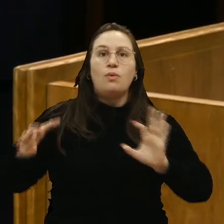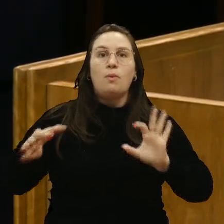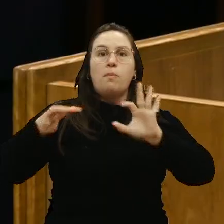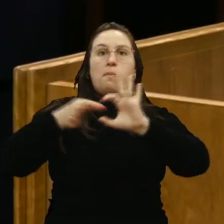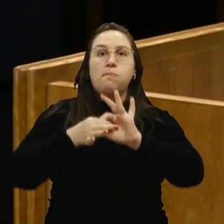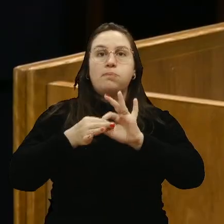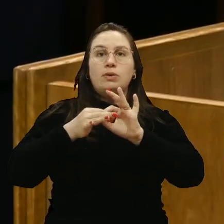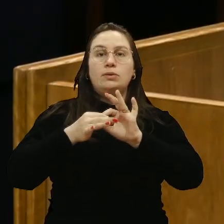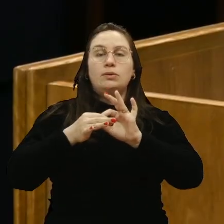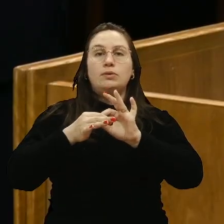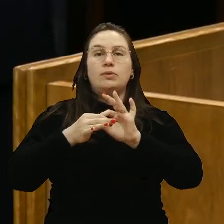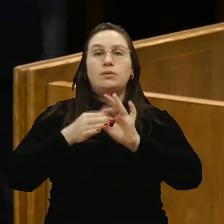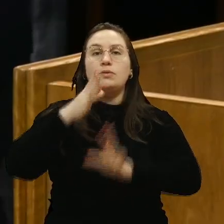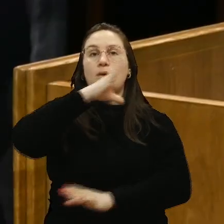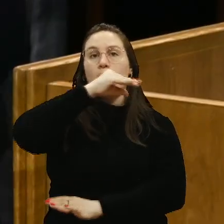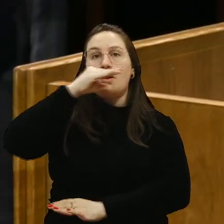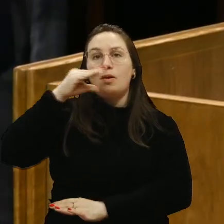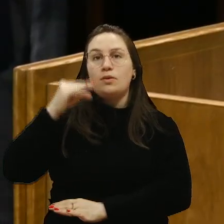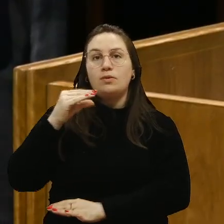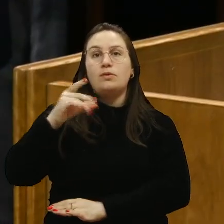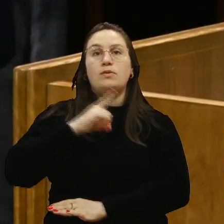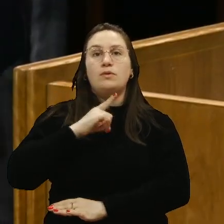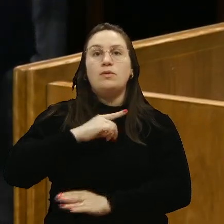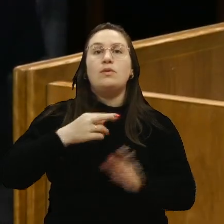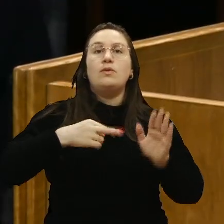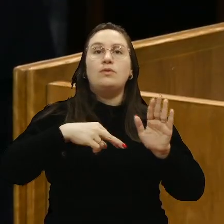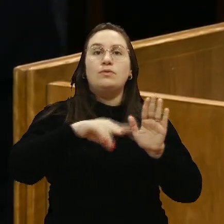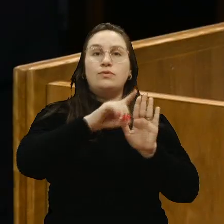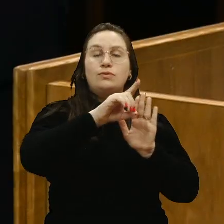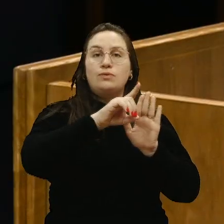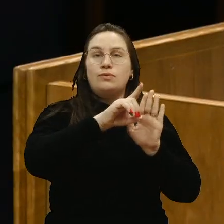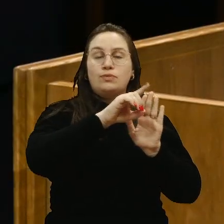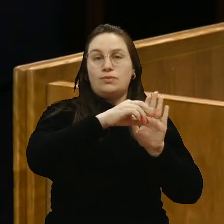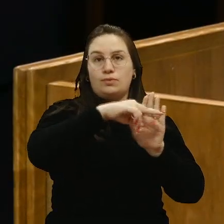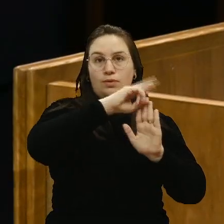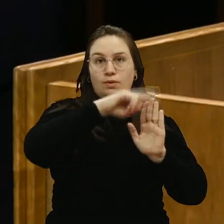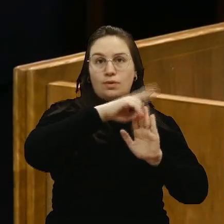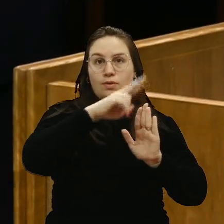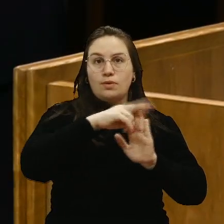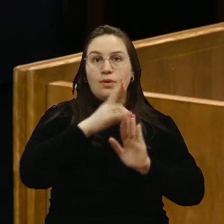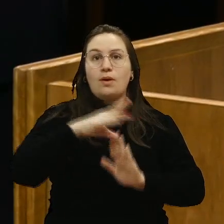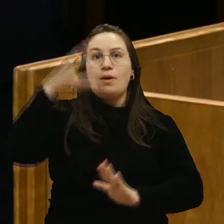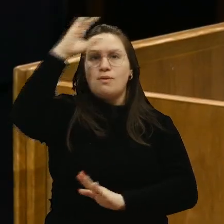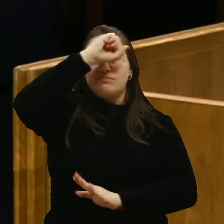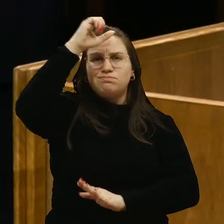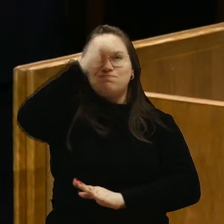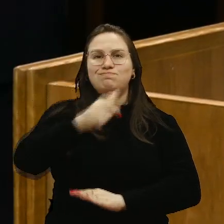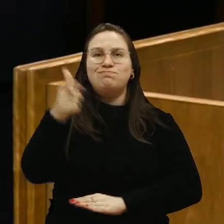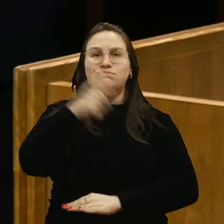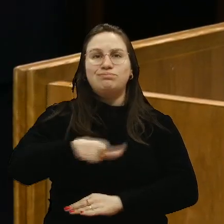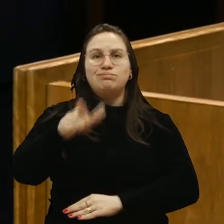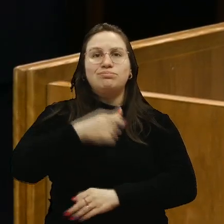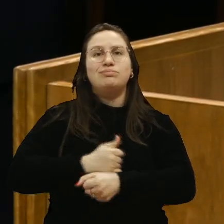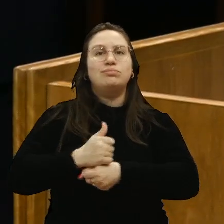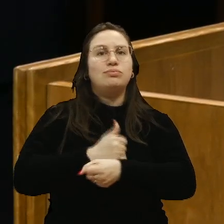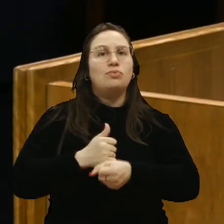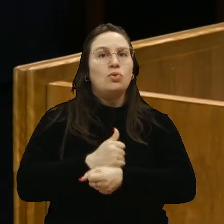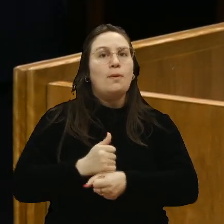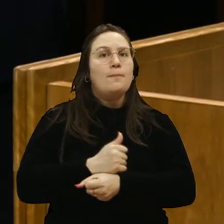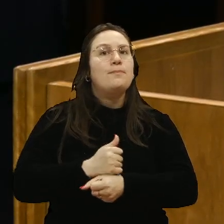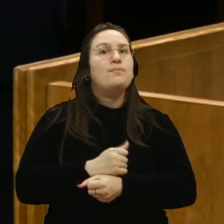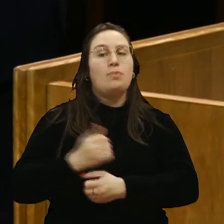dos adolescentes, estabelecendo diretrizes que reforçam a aprendizagem profissional como instrumento